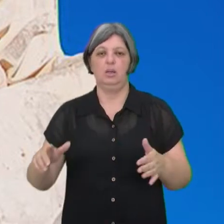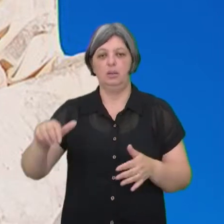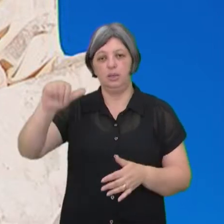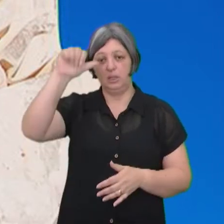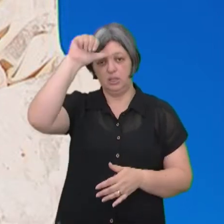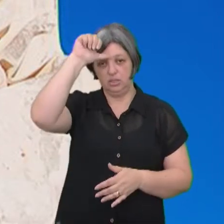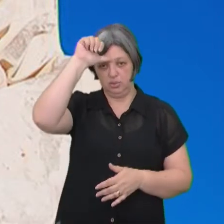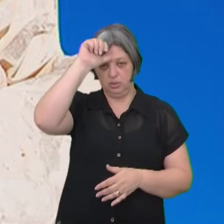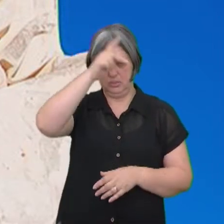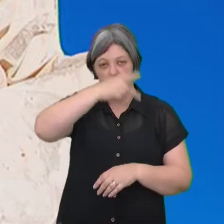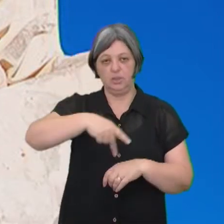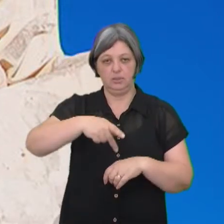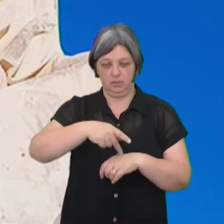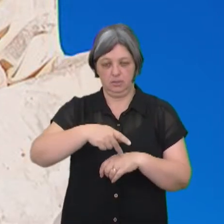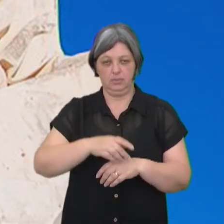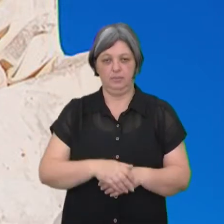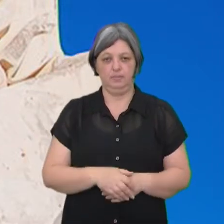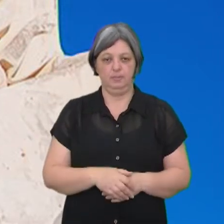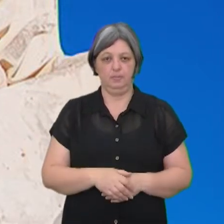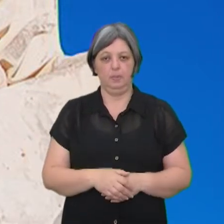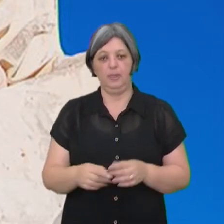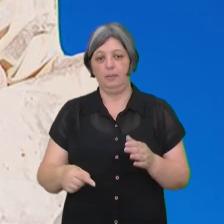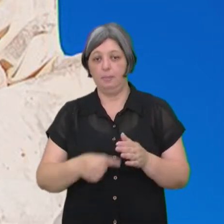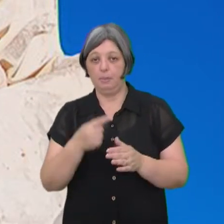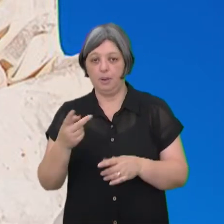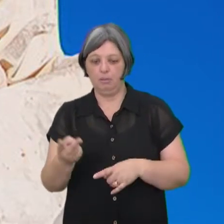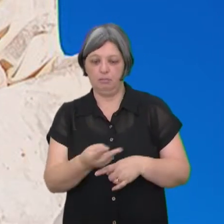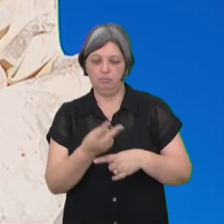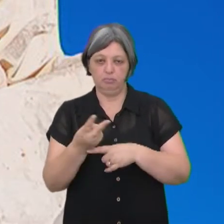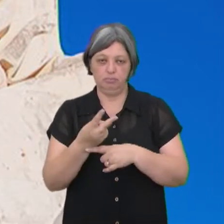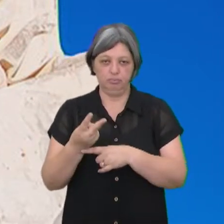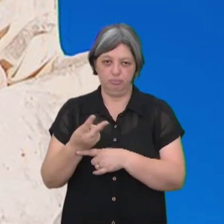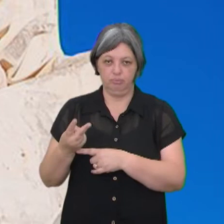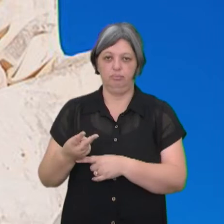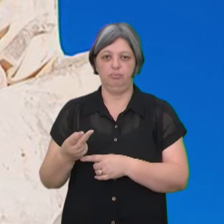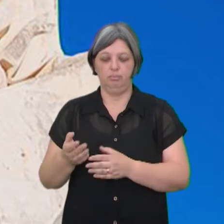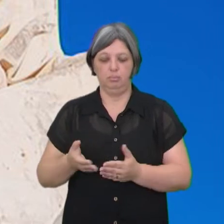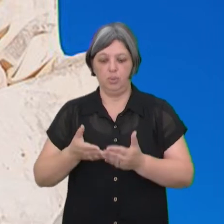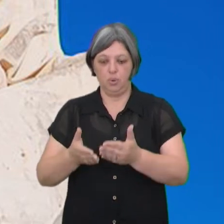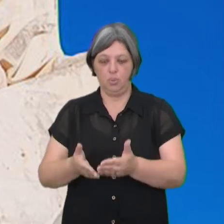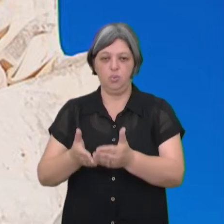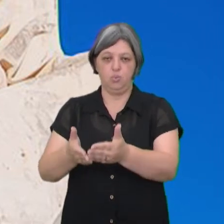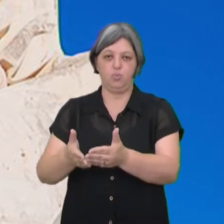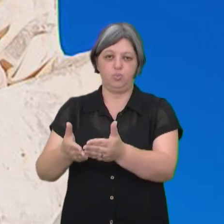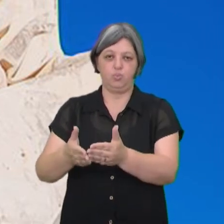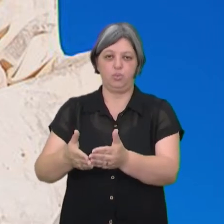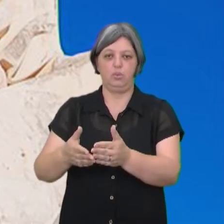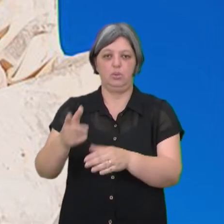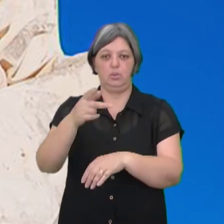esse caminho que eles estavam aí primeiro buscando, né? Um novo caminho para as Índias. Para